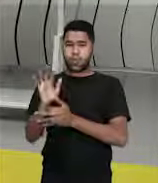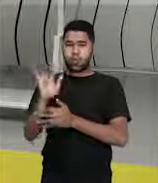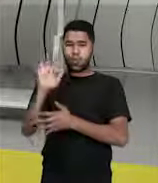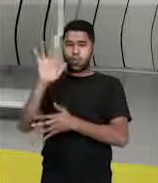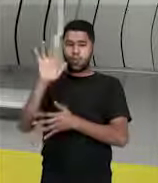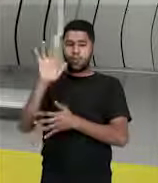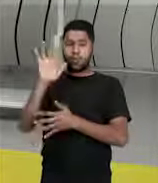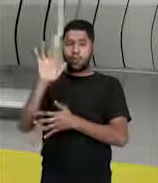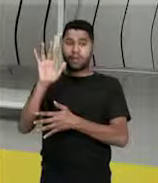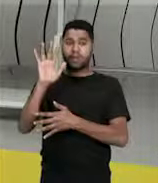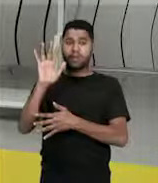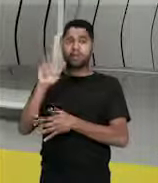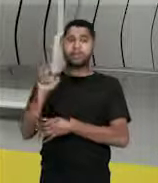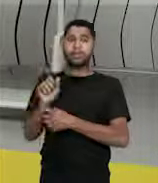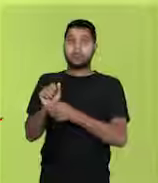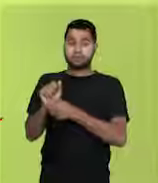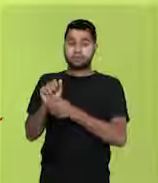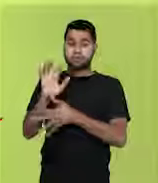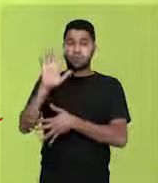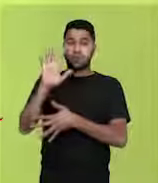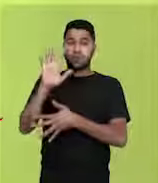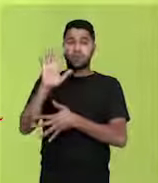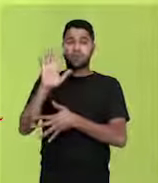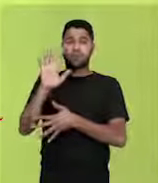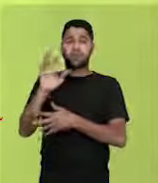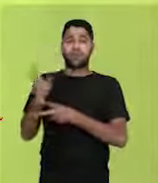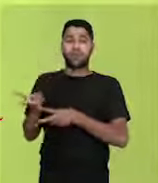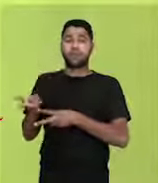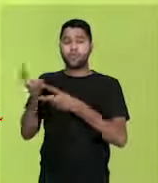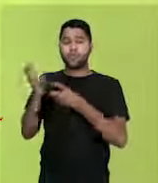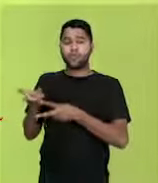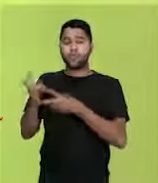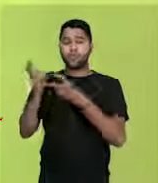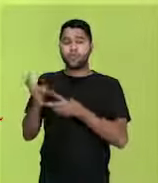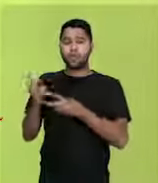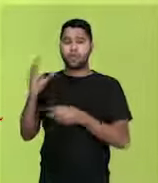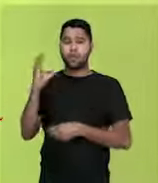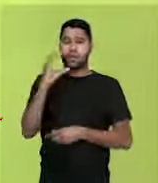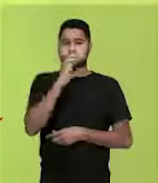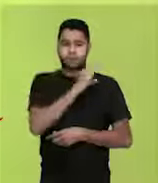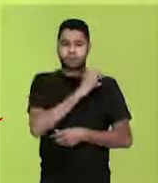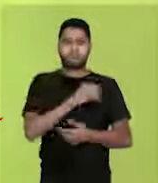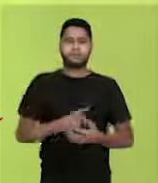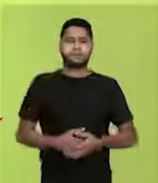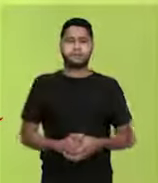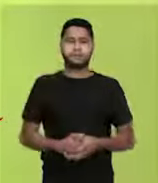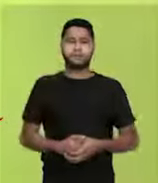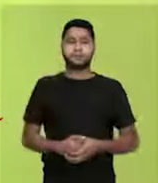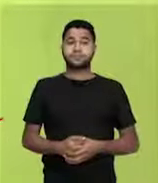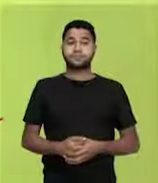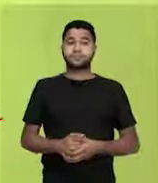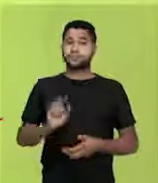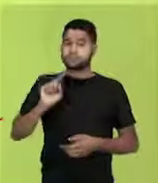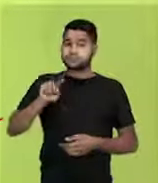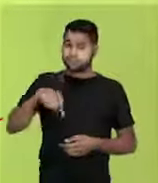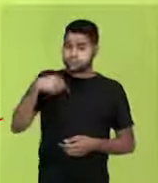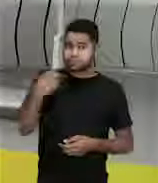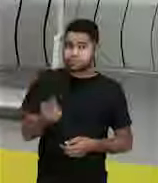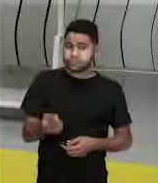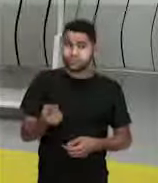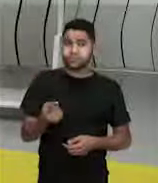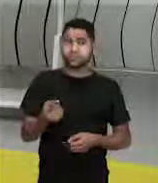isotermicamente e nessa expansão ele vai retirar calor da fonte quente. Em seguida,